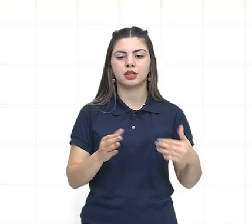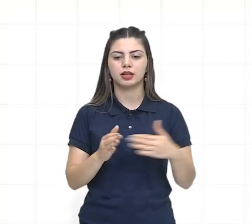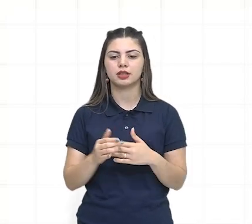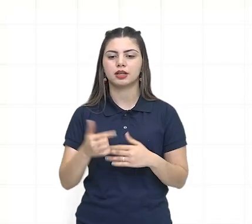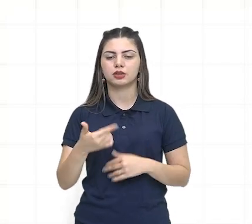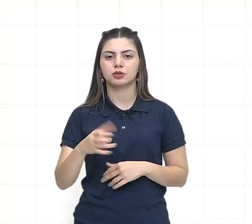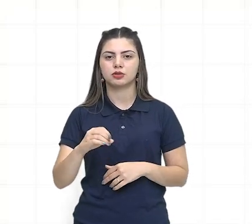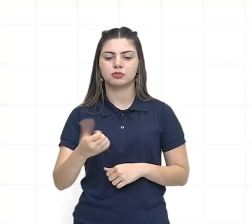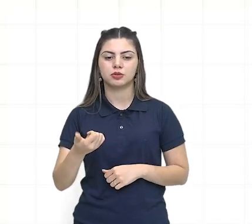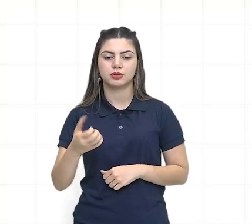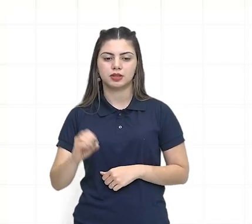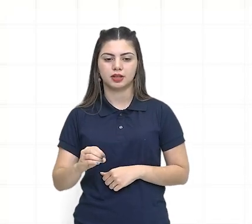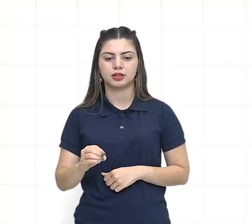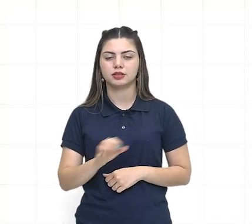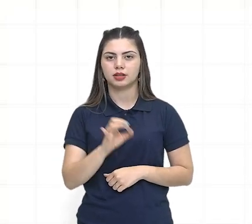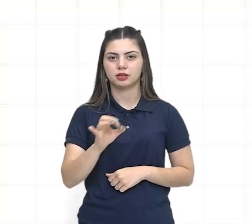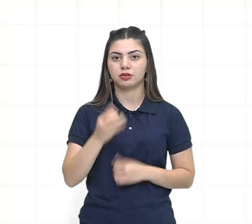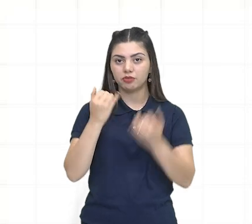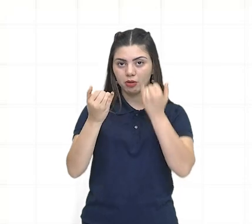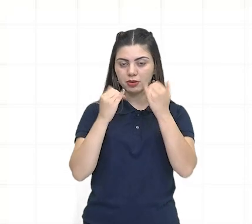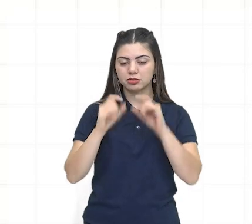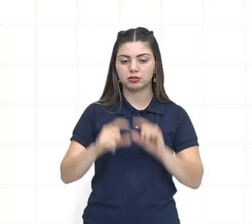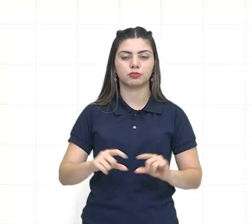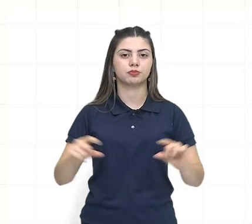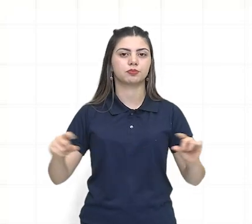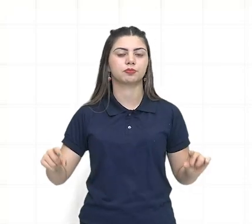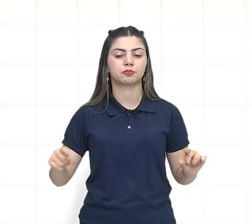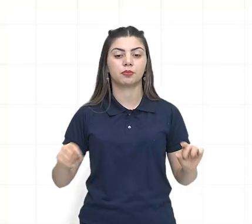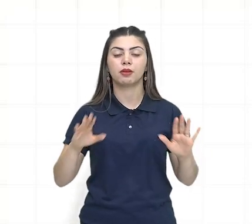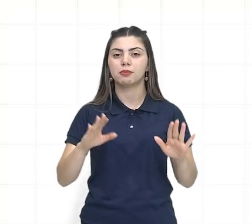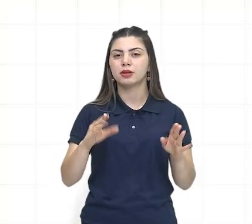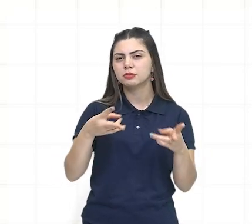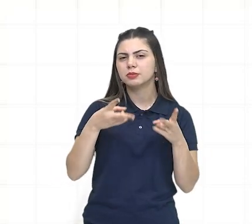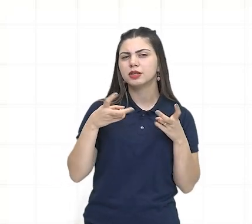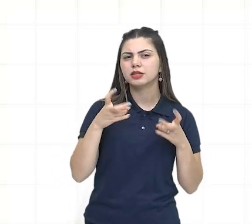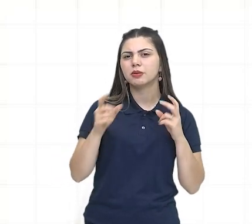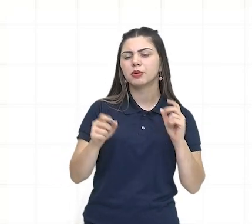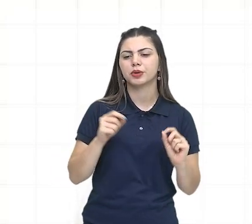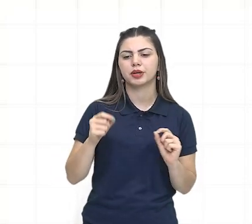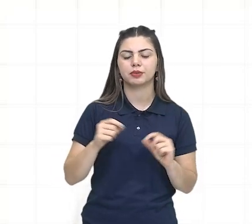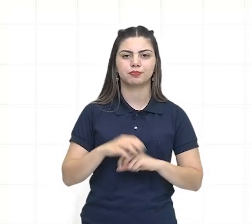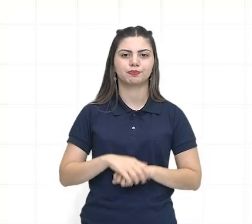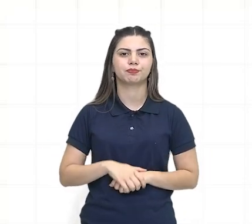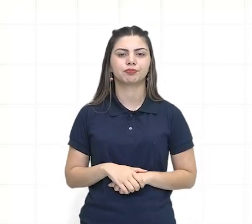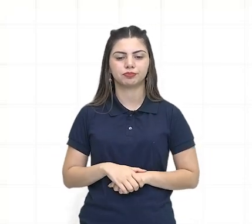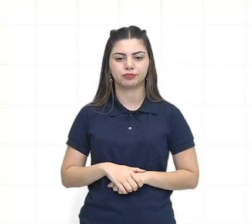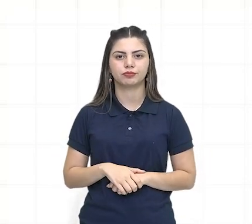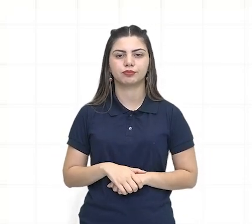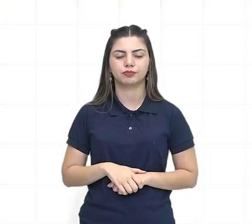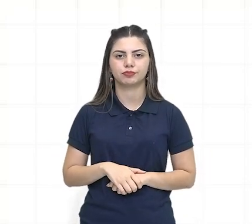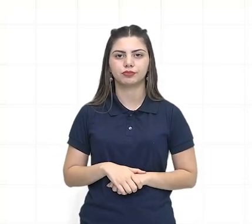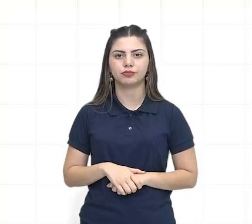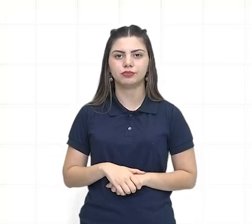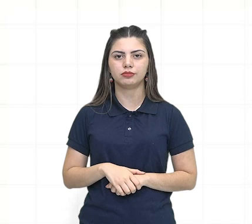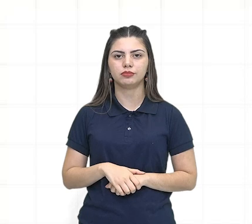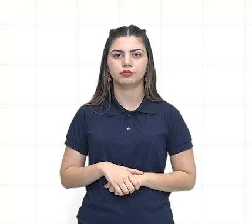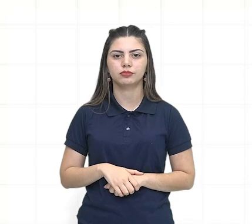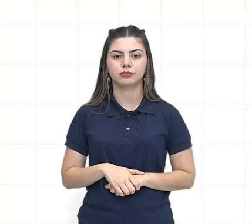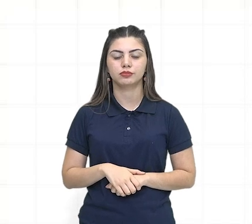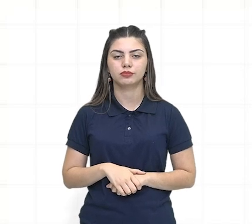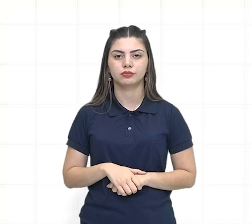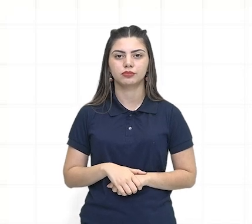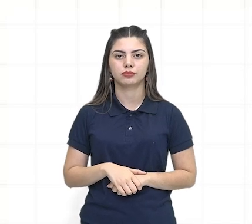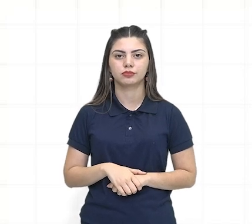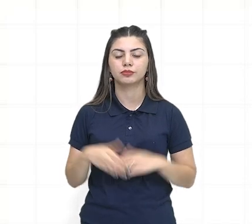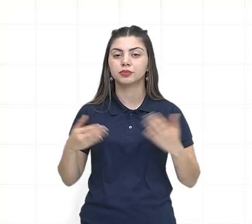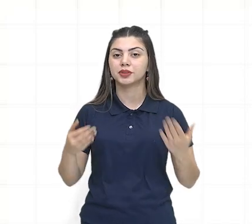2010. E nesse caso aqui, em específico, né, nós